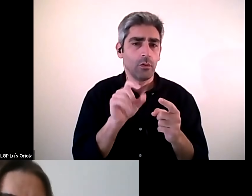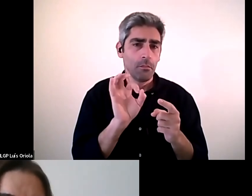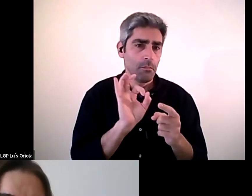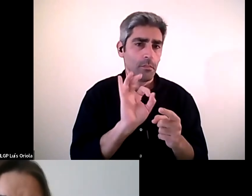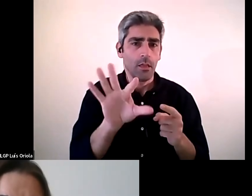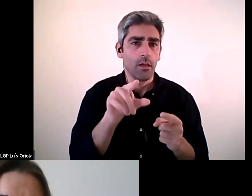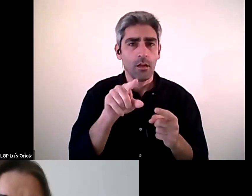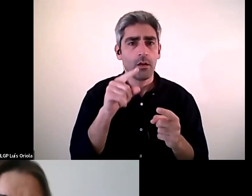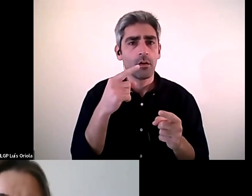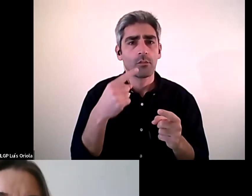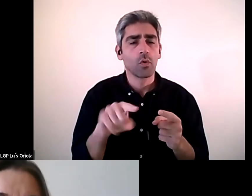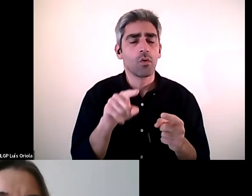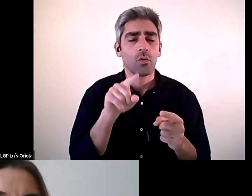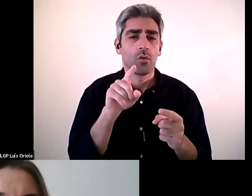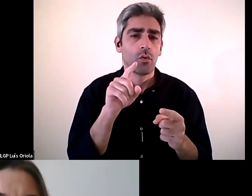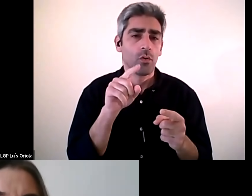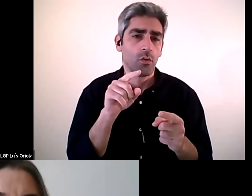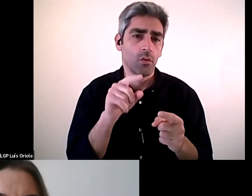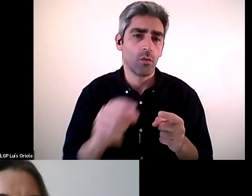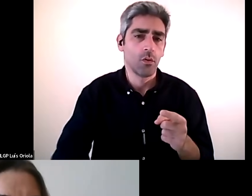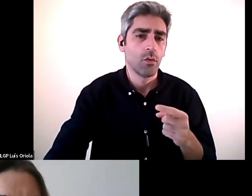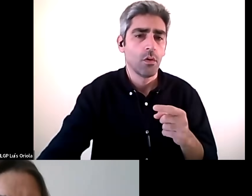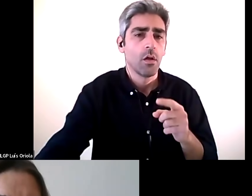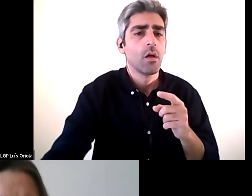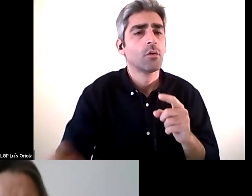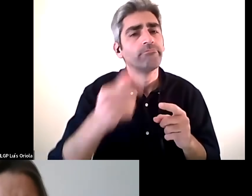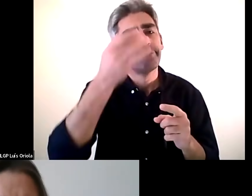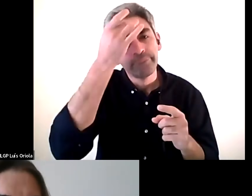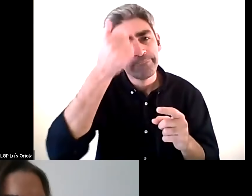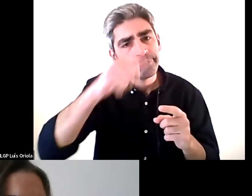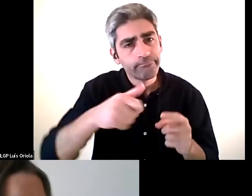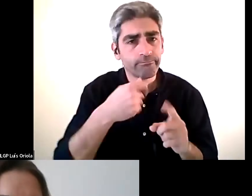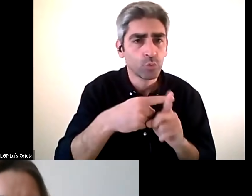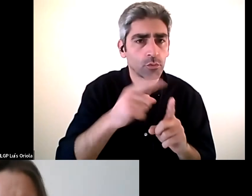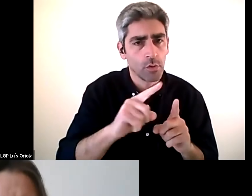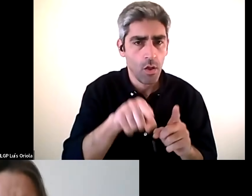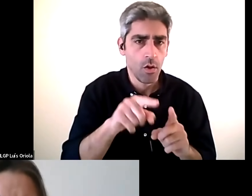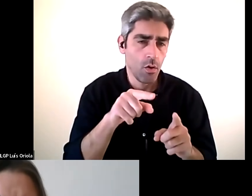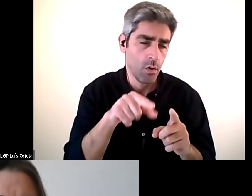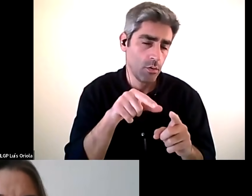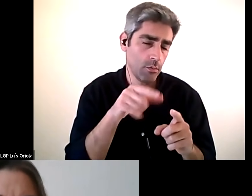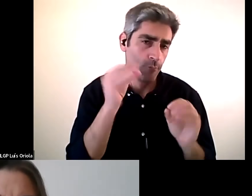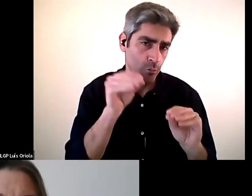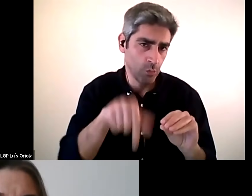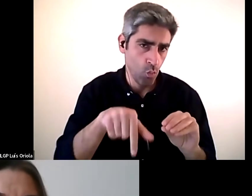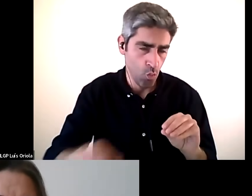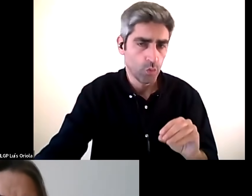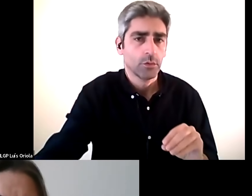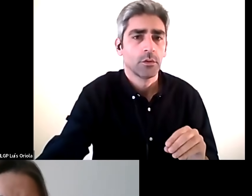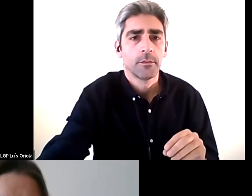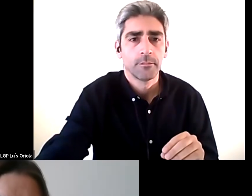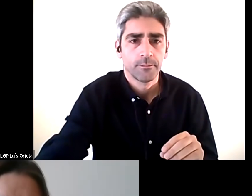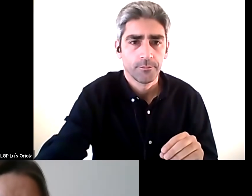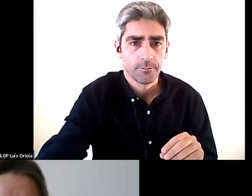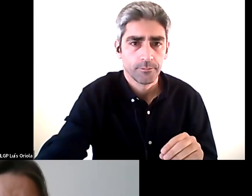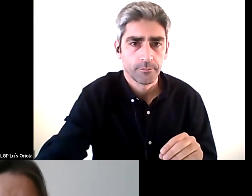que apenas gostaríamos que nos dessem a vossa apreciação em relação a este webinar. Agradecemos